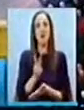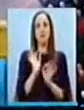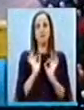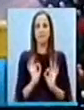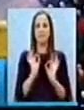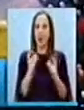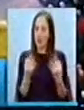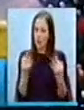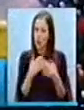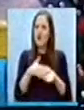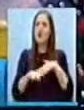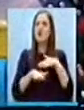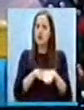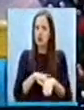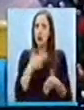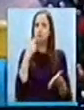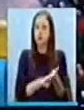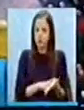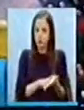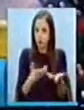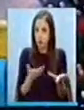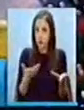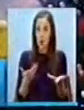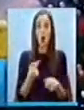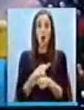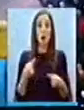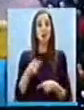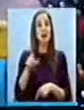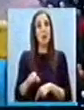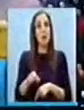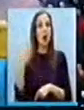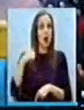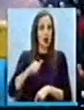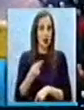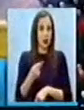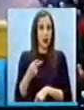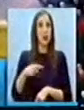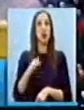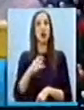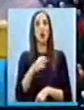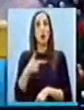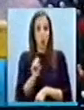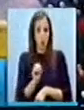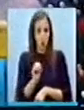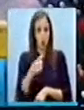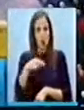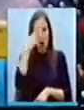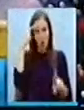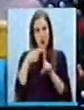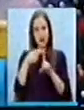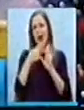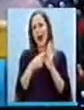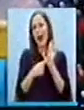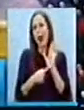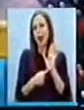vai, de facto, concretizar deste acordo. Porque também, quando foi em Quioto, o protocolo de Quioto, havia metas e depois houve